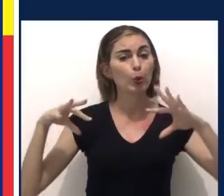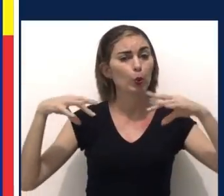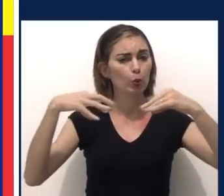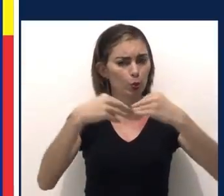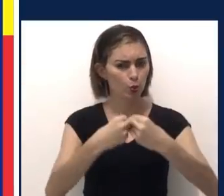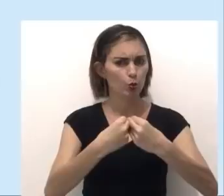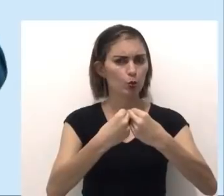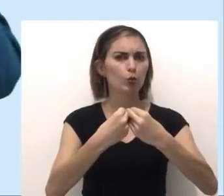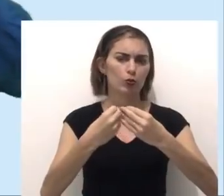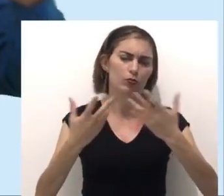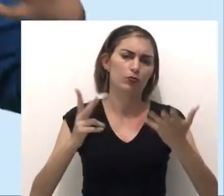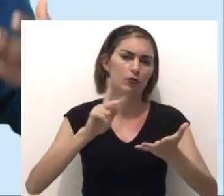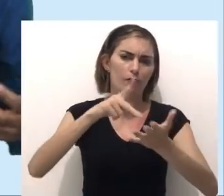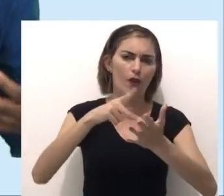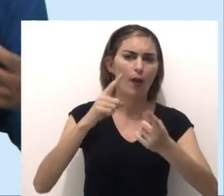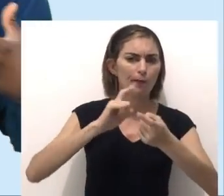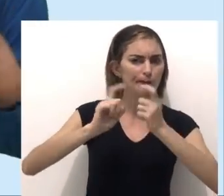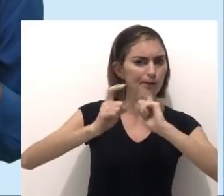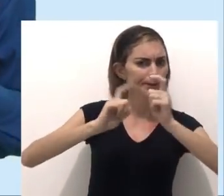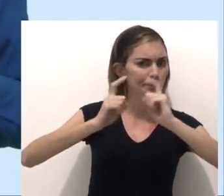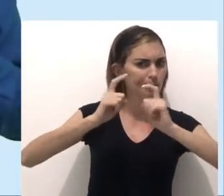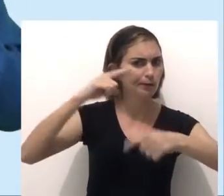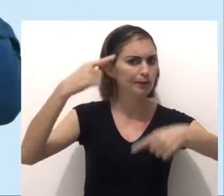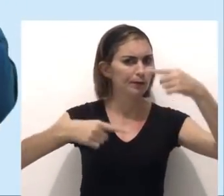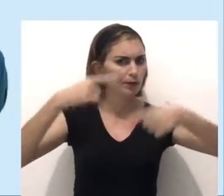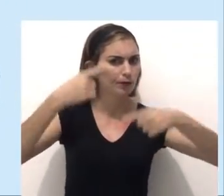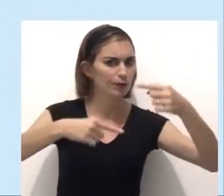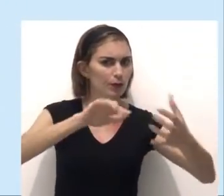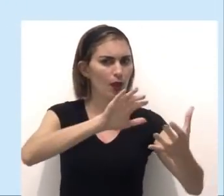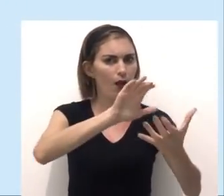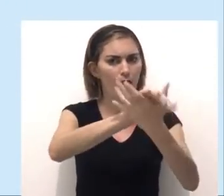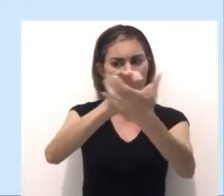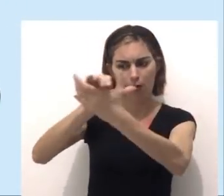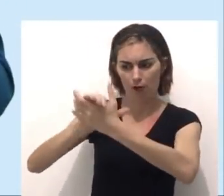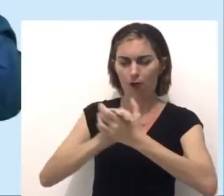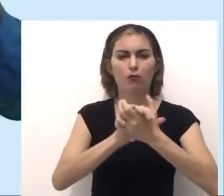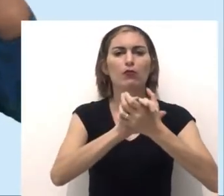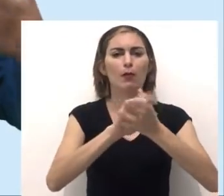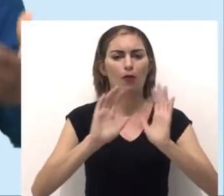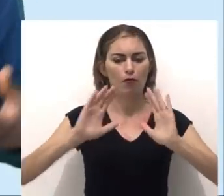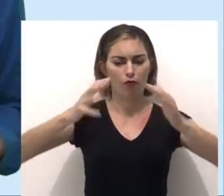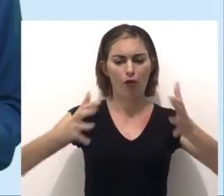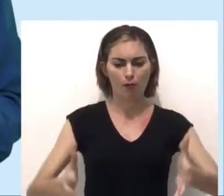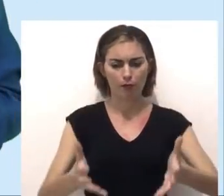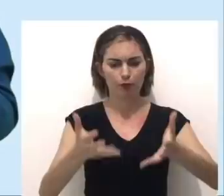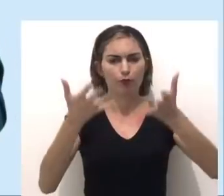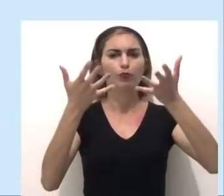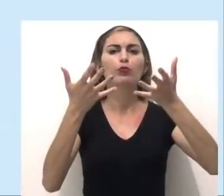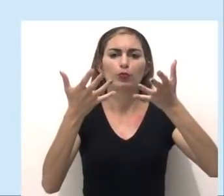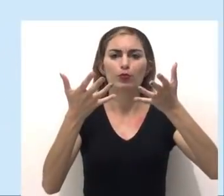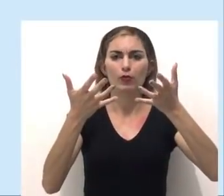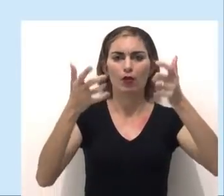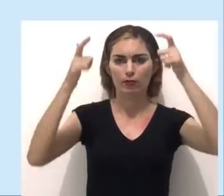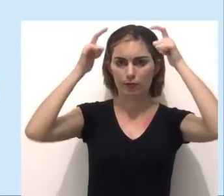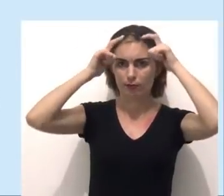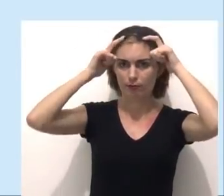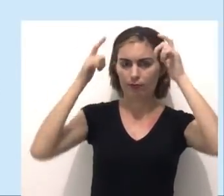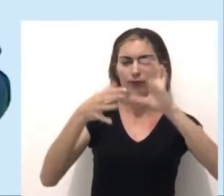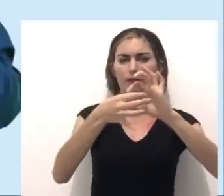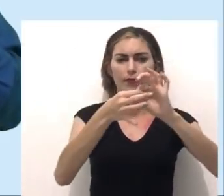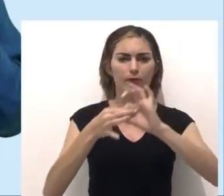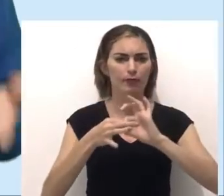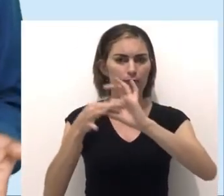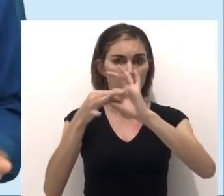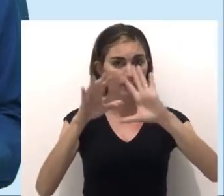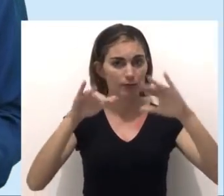reino. Então, tudo era, na realidade, articulação política, os casamentos, era para fortificar